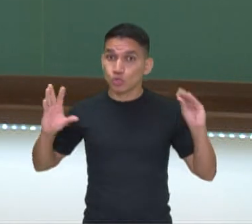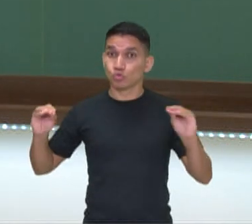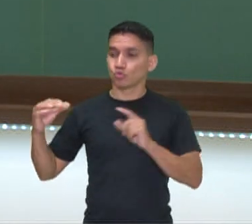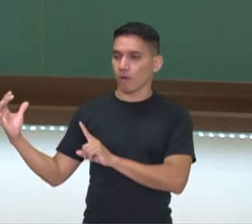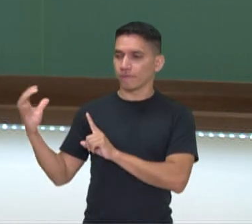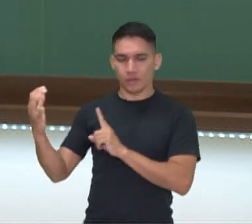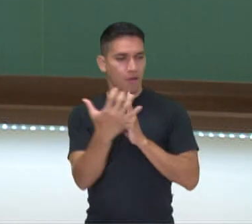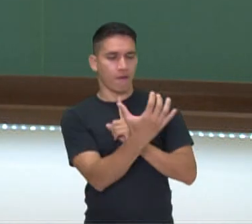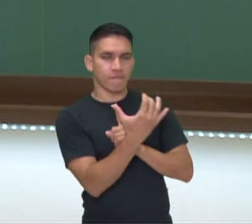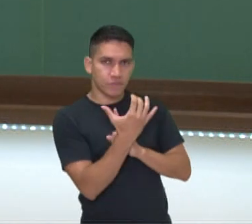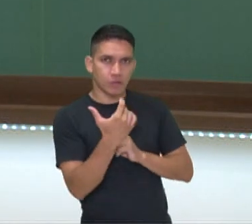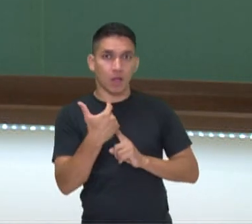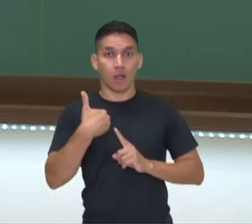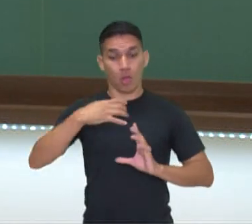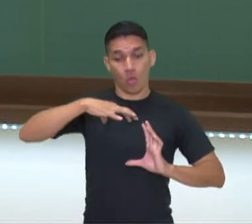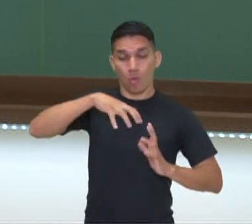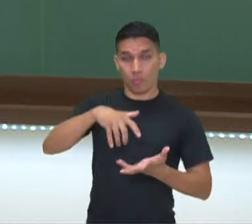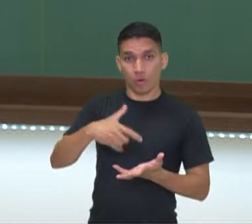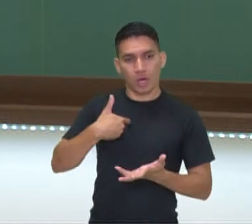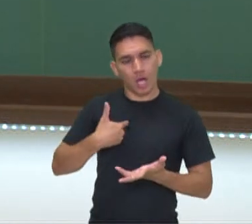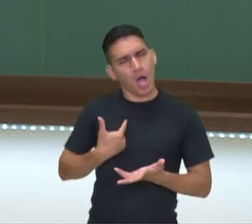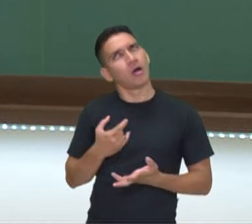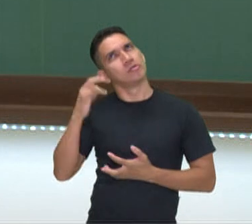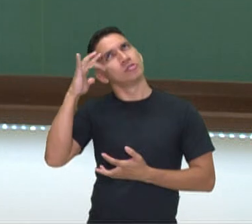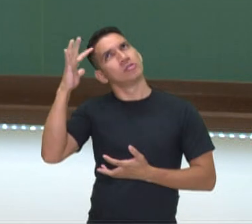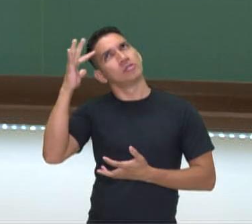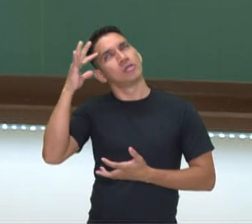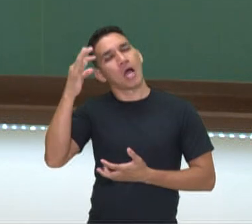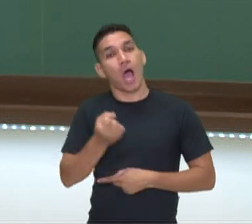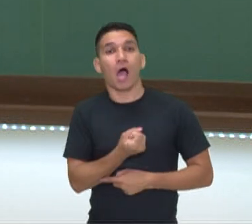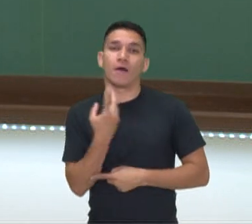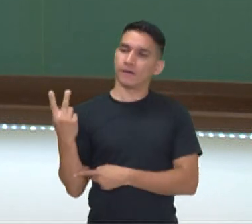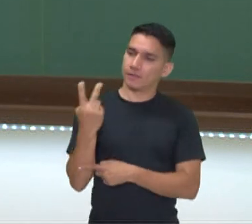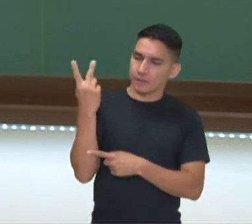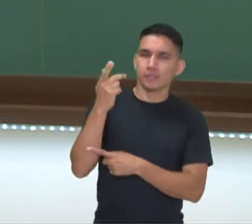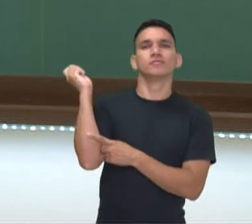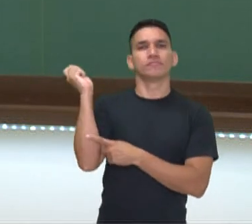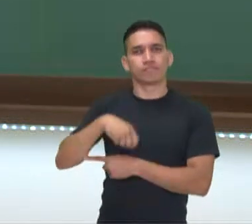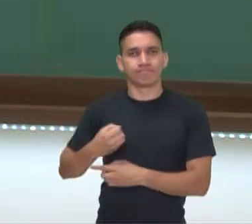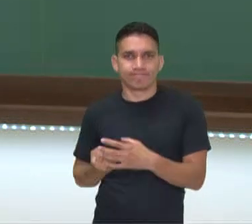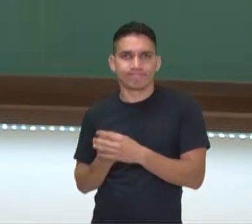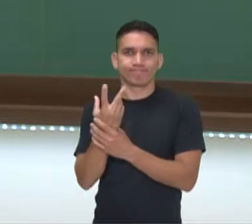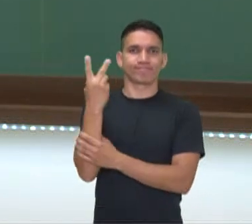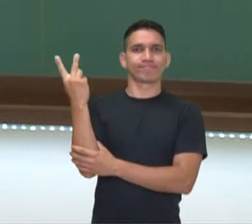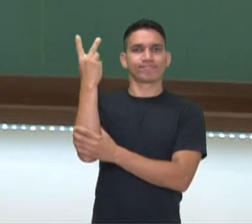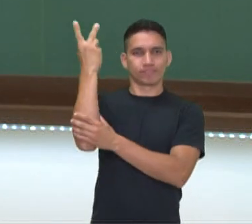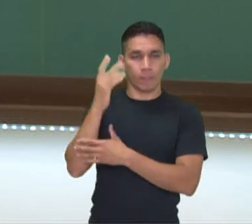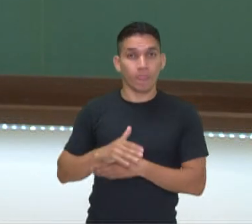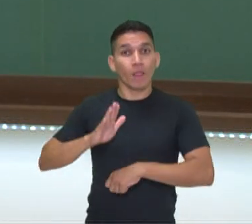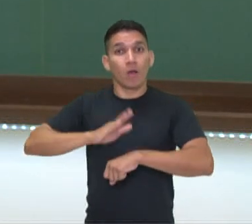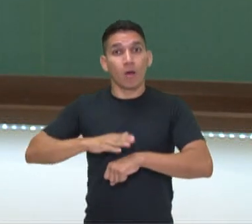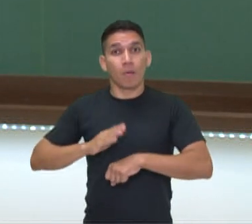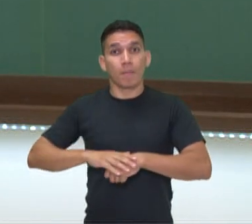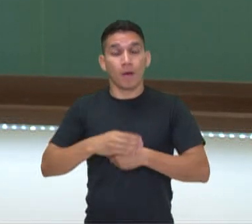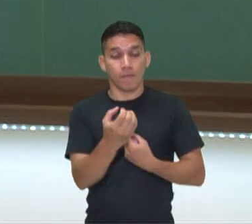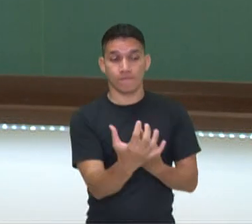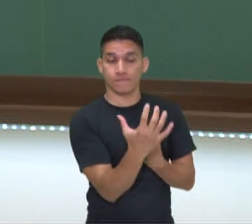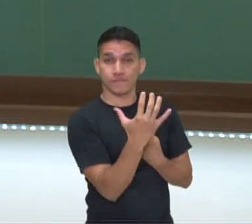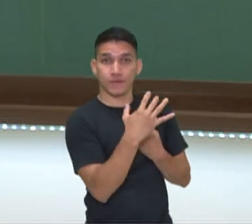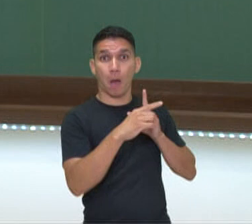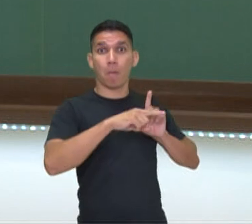no mundo faz com que eu construa certos valores, tá? E quando algo me afeta